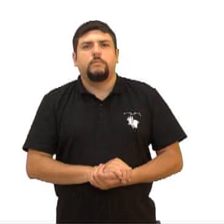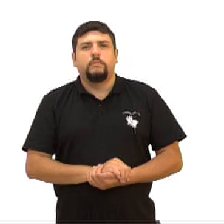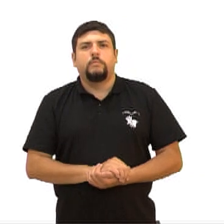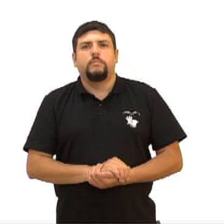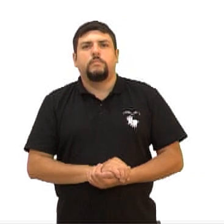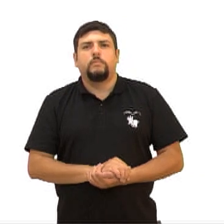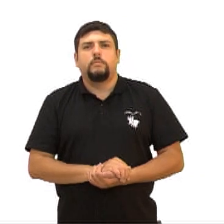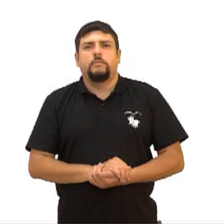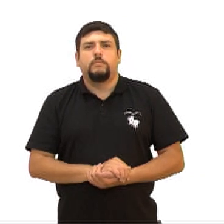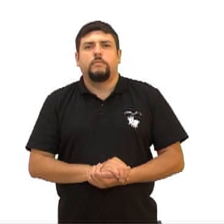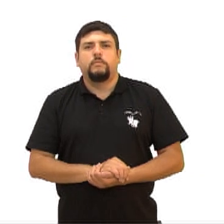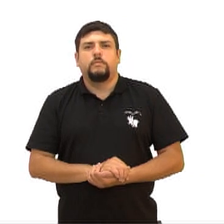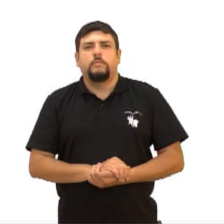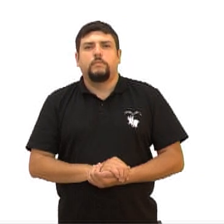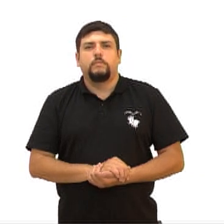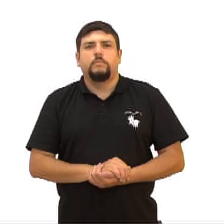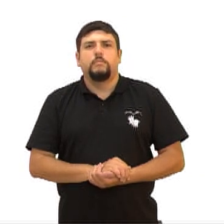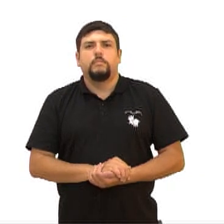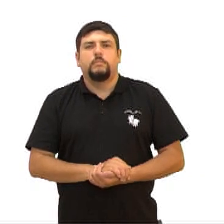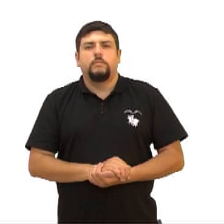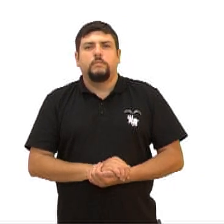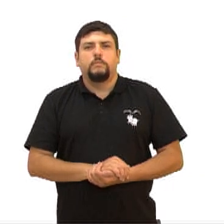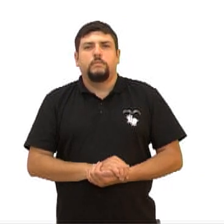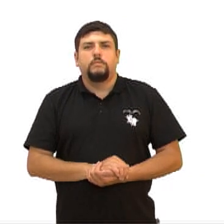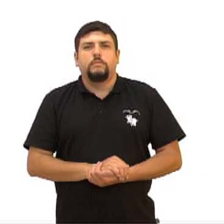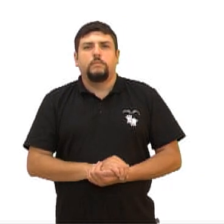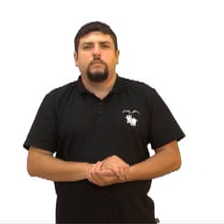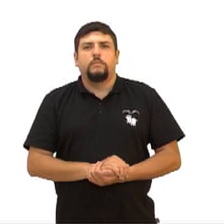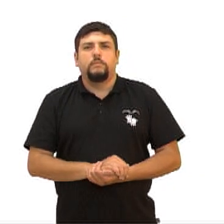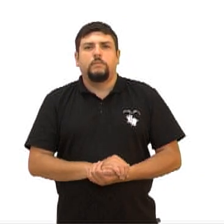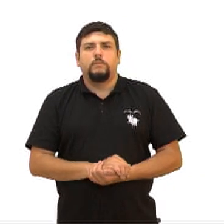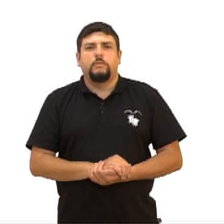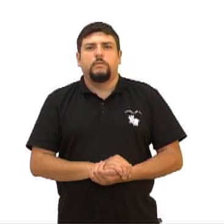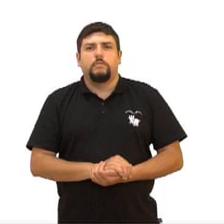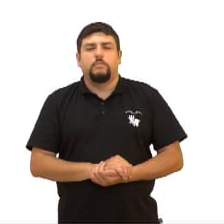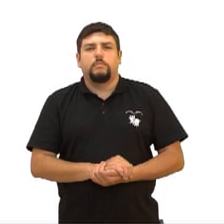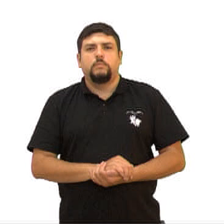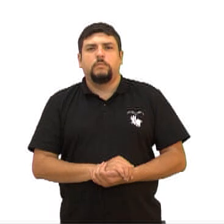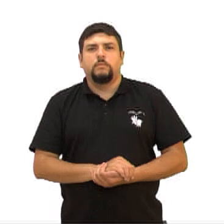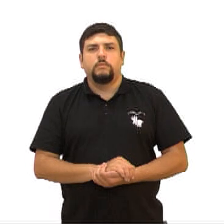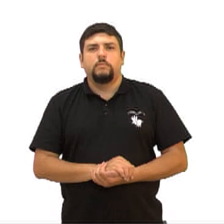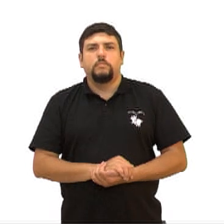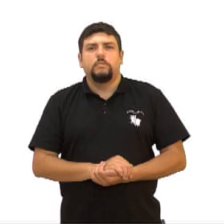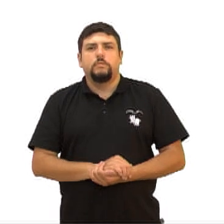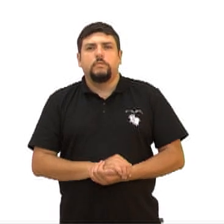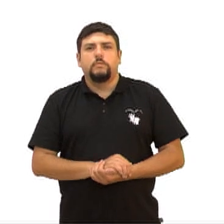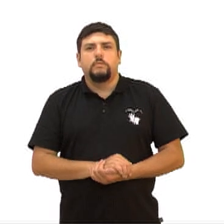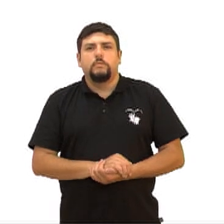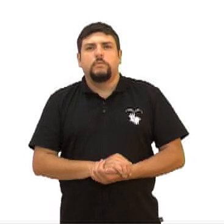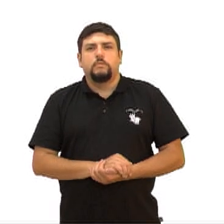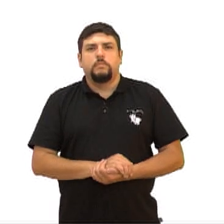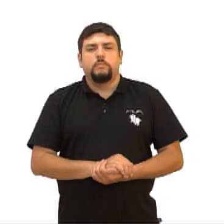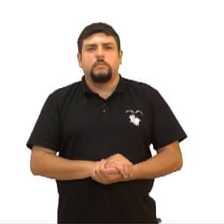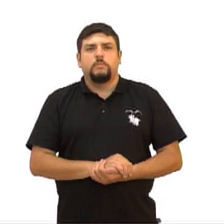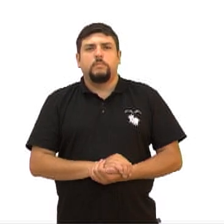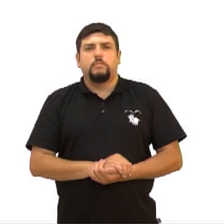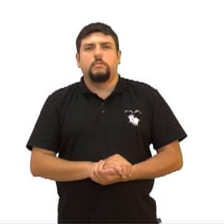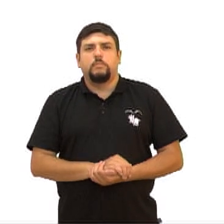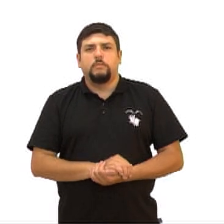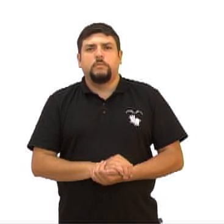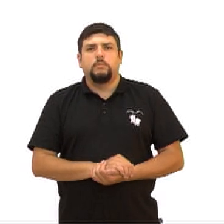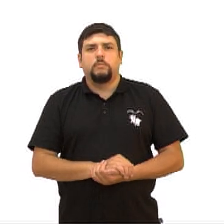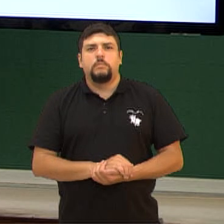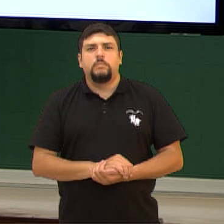governess position. Jane's employer is a man named Rochester, with whom Jane finds herself falling secretly in